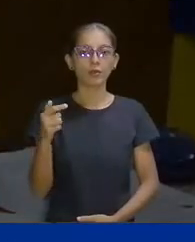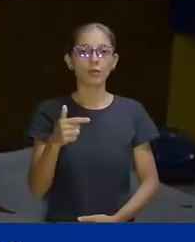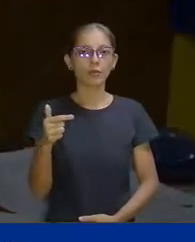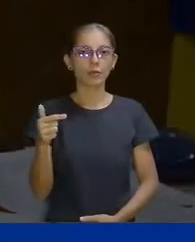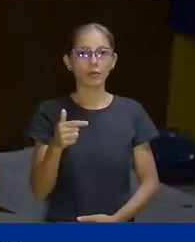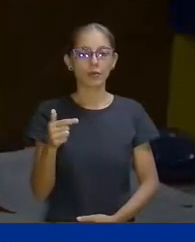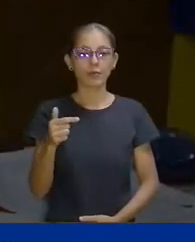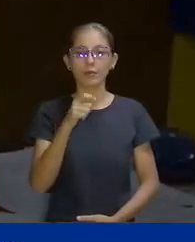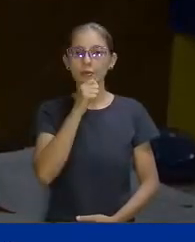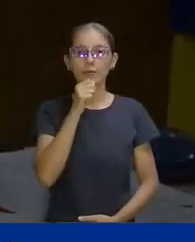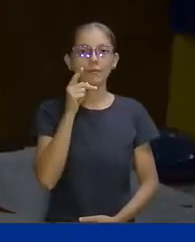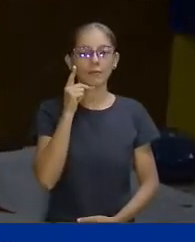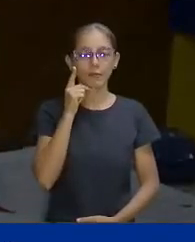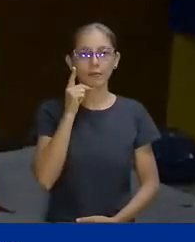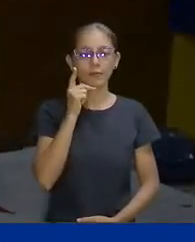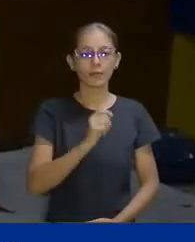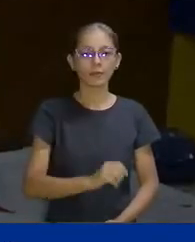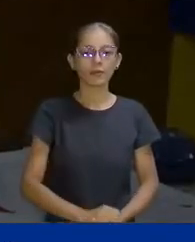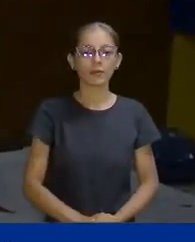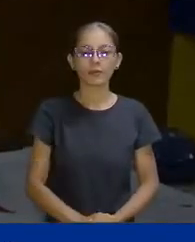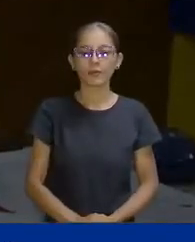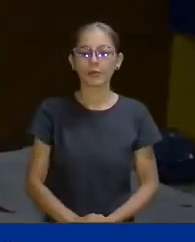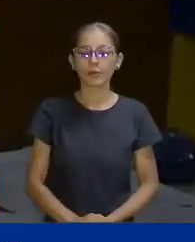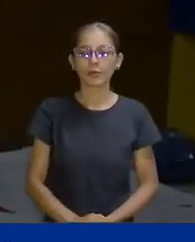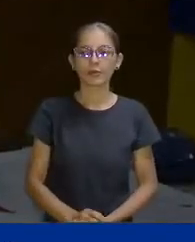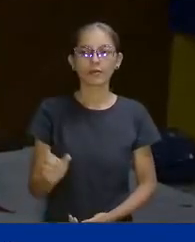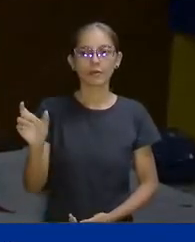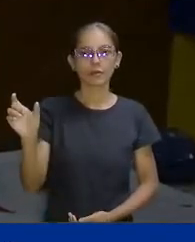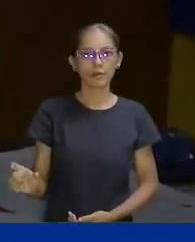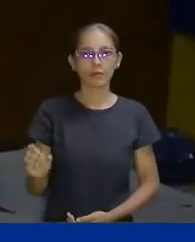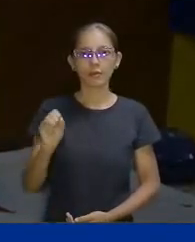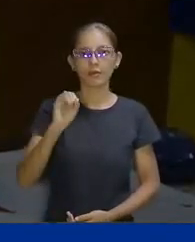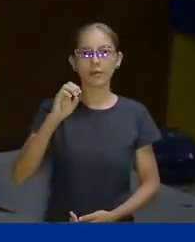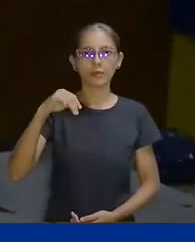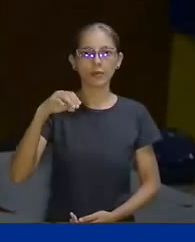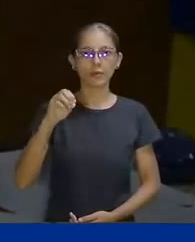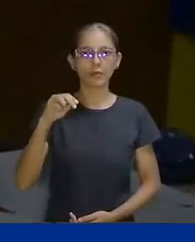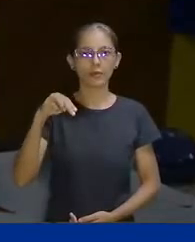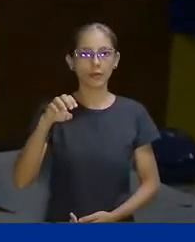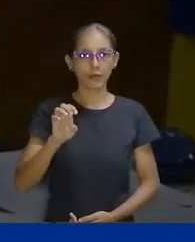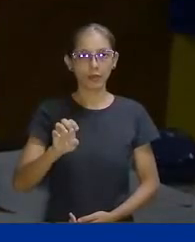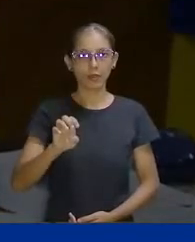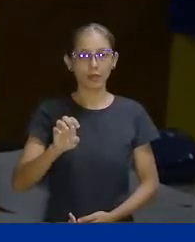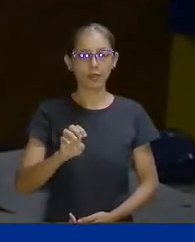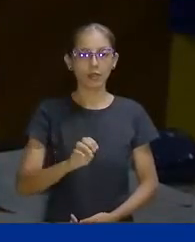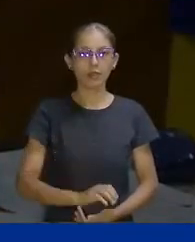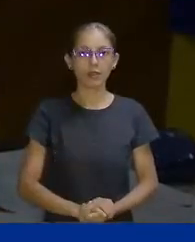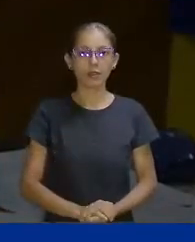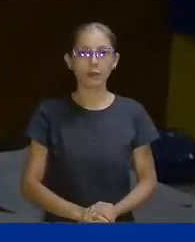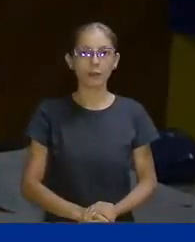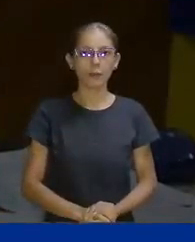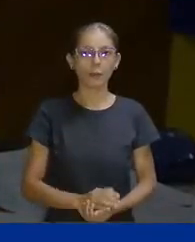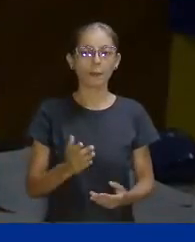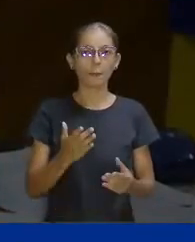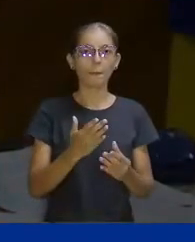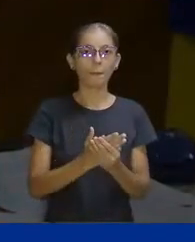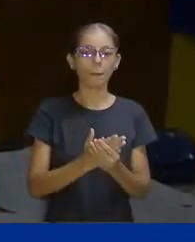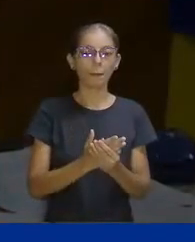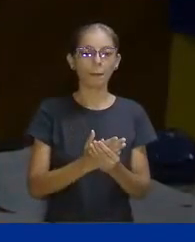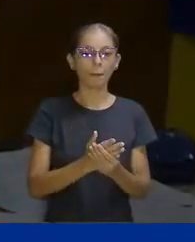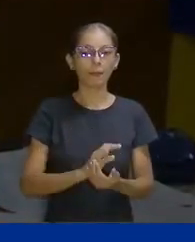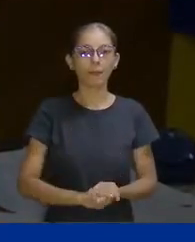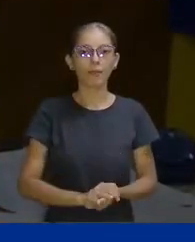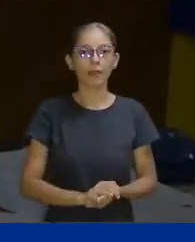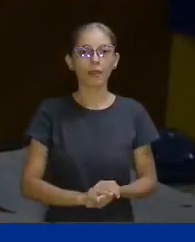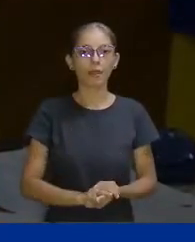2022, origem Macapá. Interessada é Simone Vidal da Silva. Este processo é de relatoria